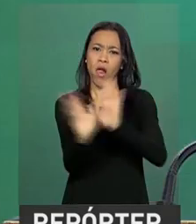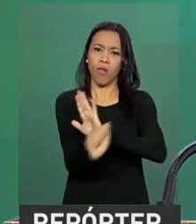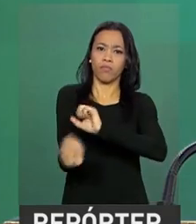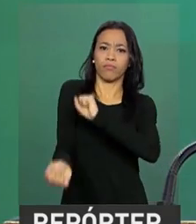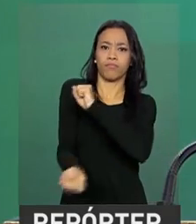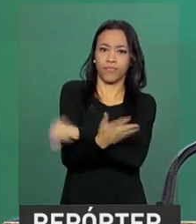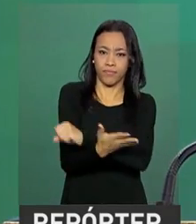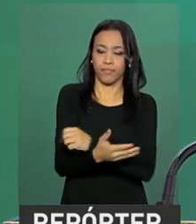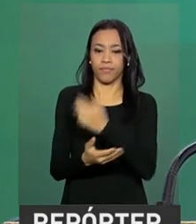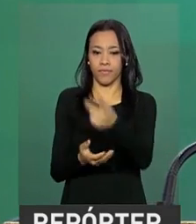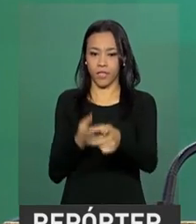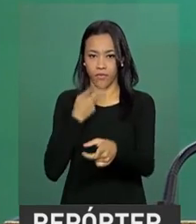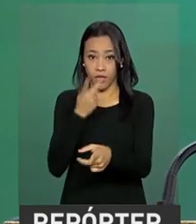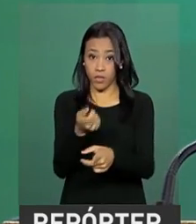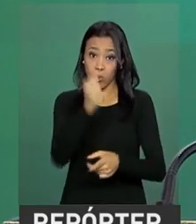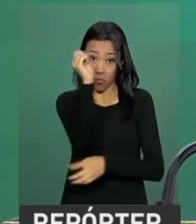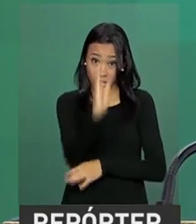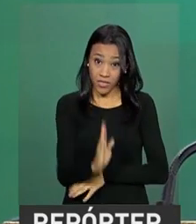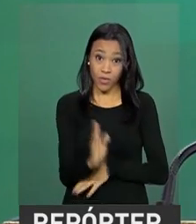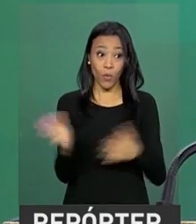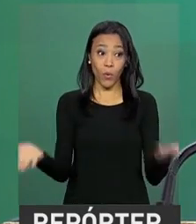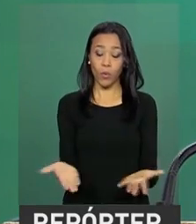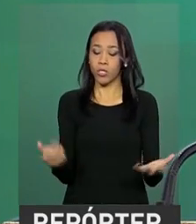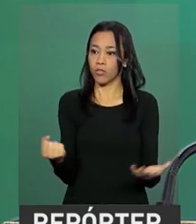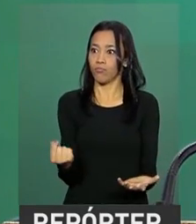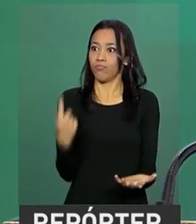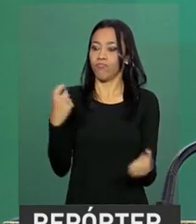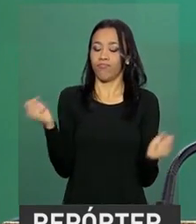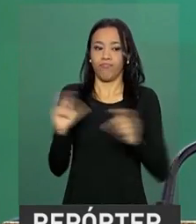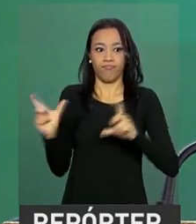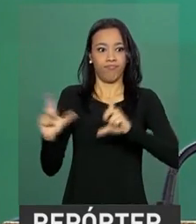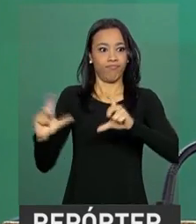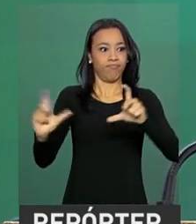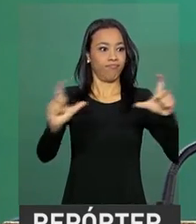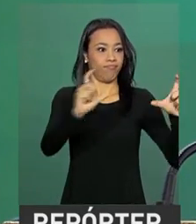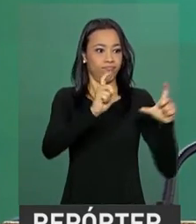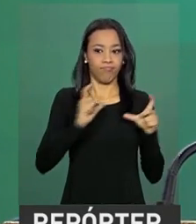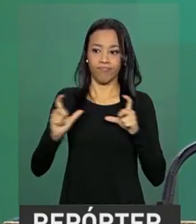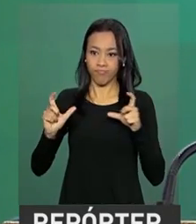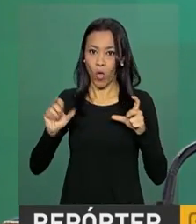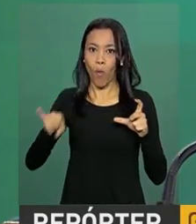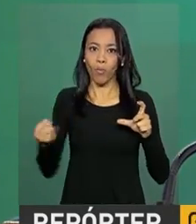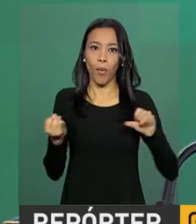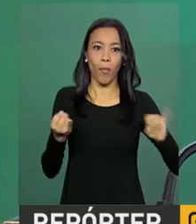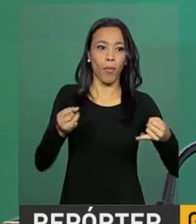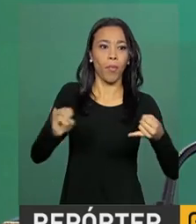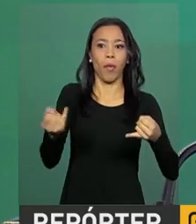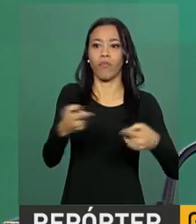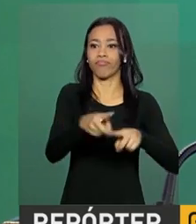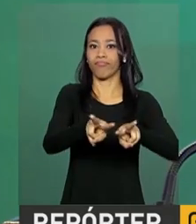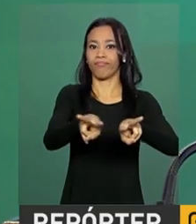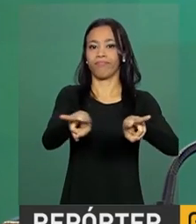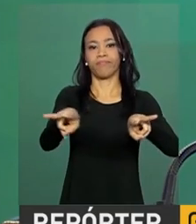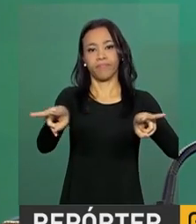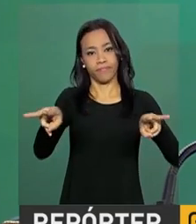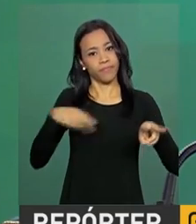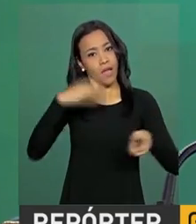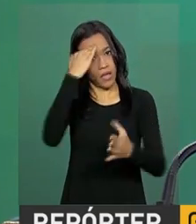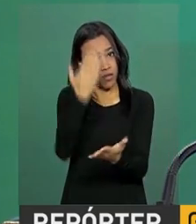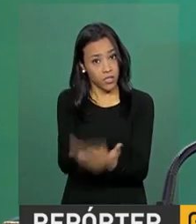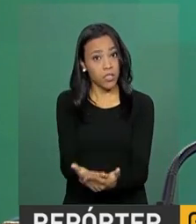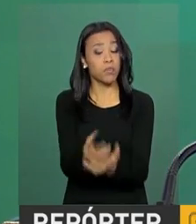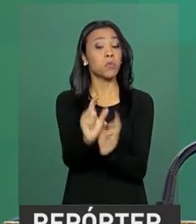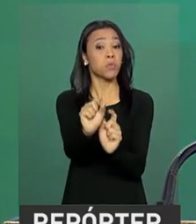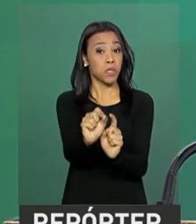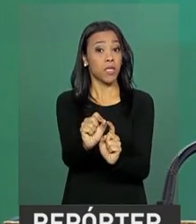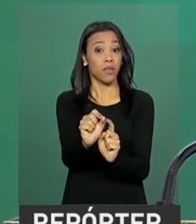Estado o Brasil está diante de um momento único e cheio de oportunidades acreditamos senhor presidente que